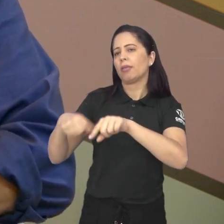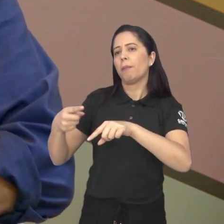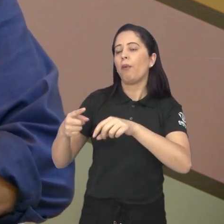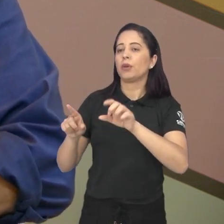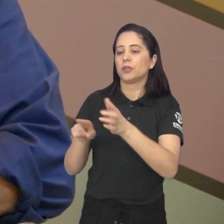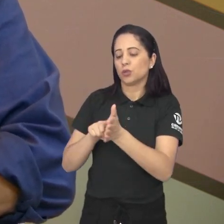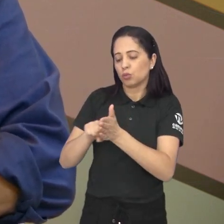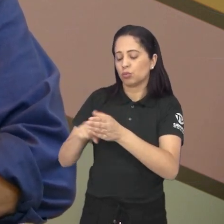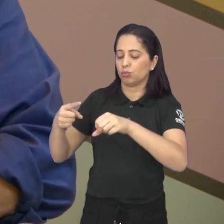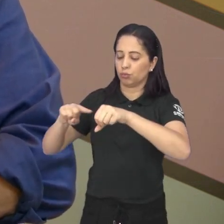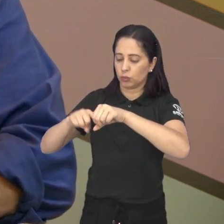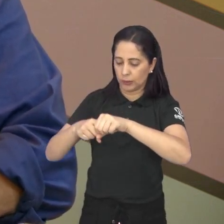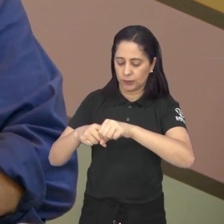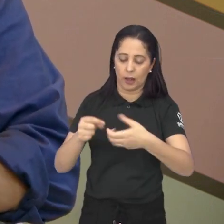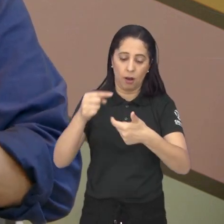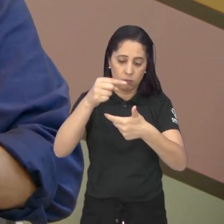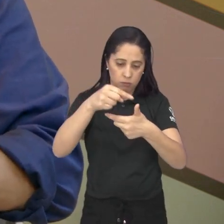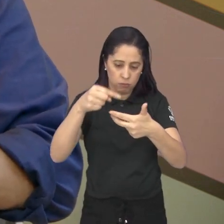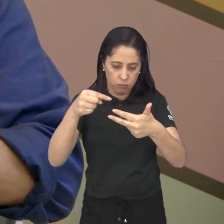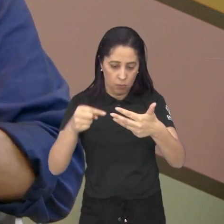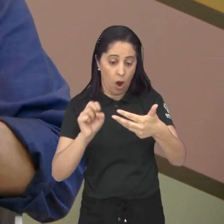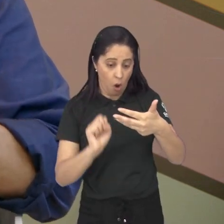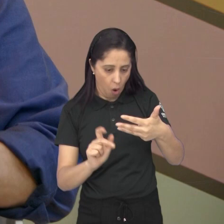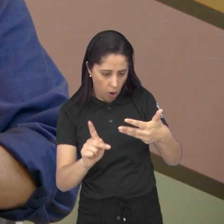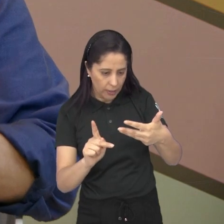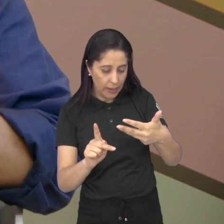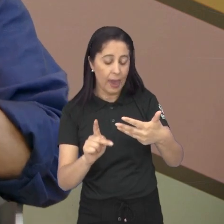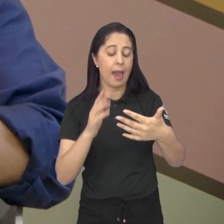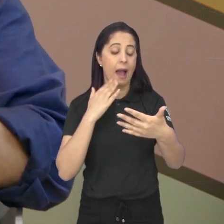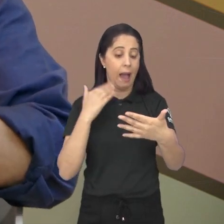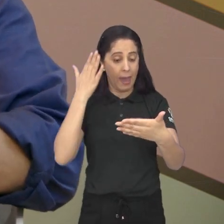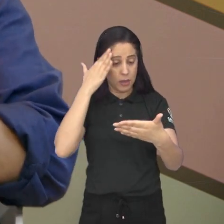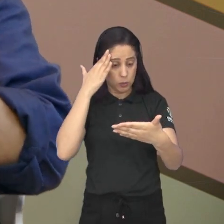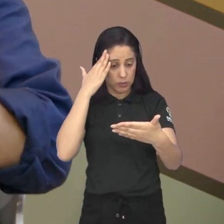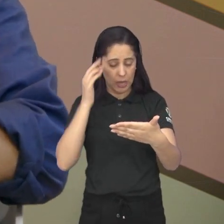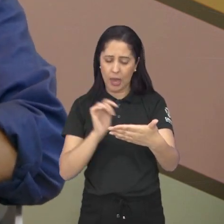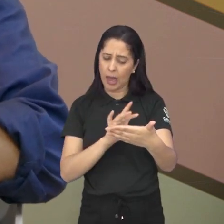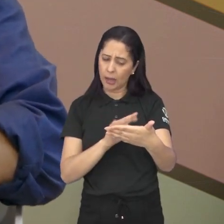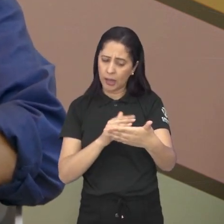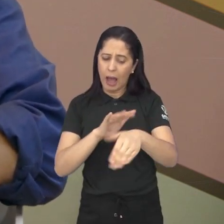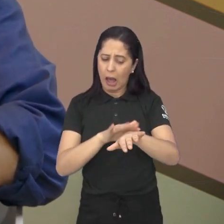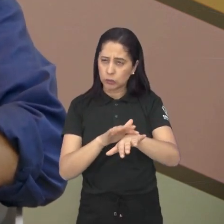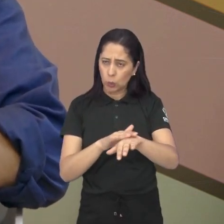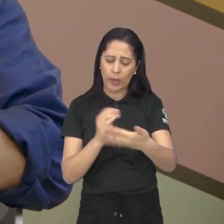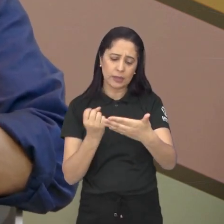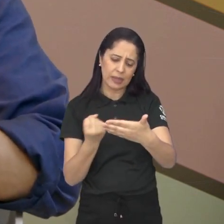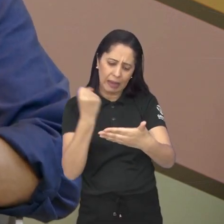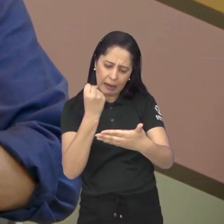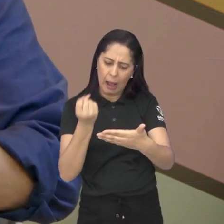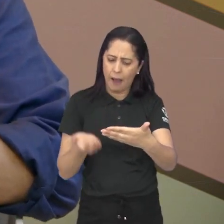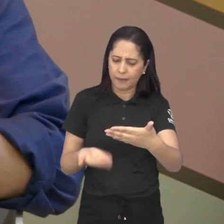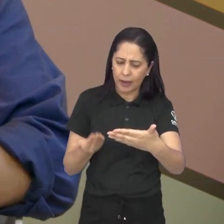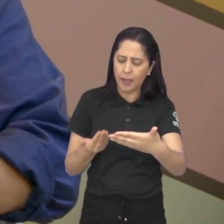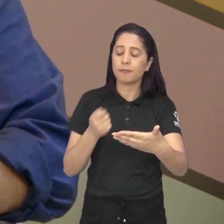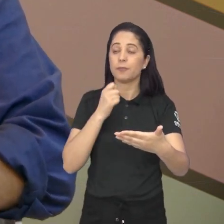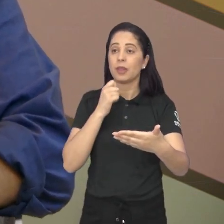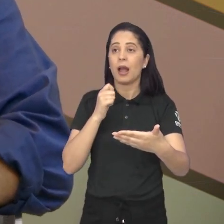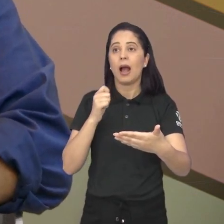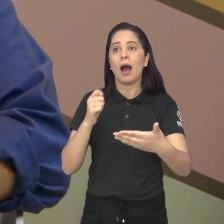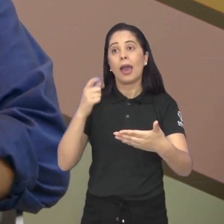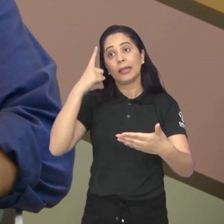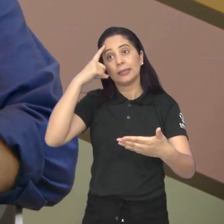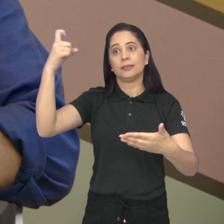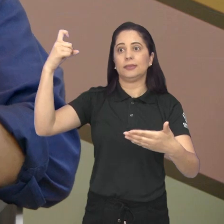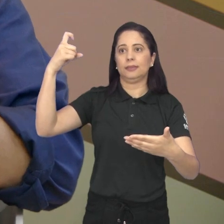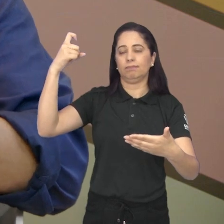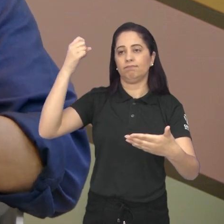biópsia da colonoscopia. A partir disso a gente tem qual o estágio da doença que o paciente está, e aí vai determinar se ele vai fazer